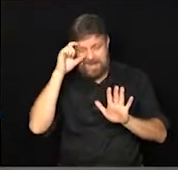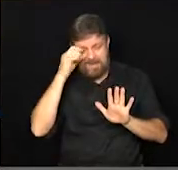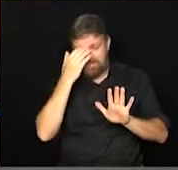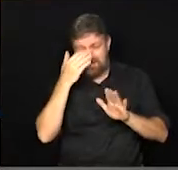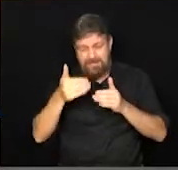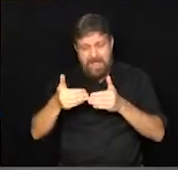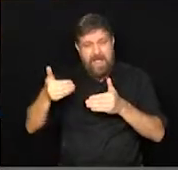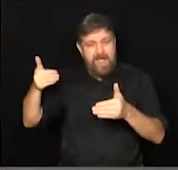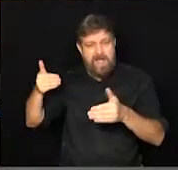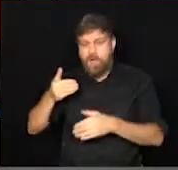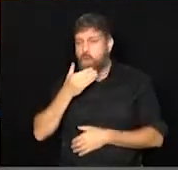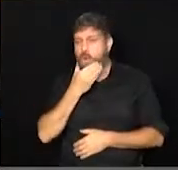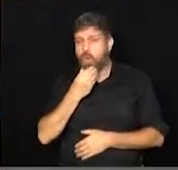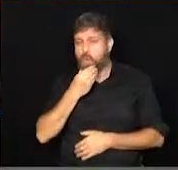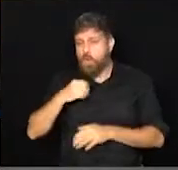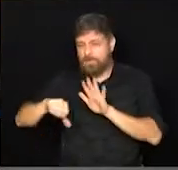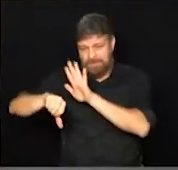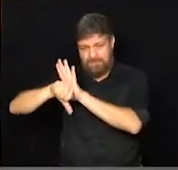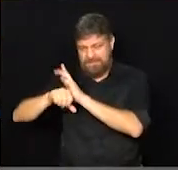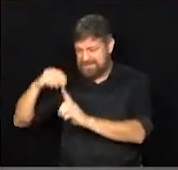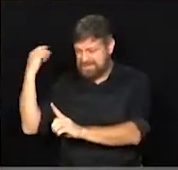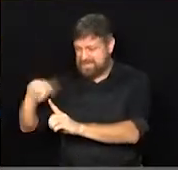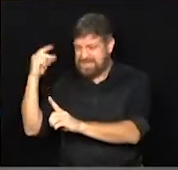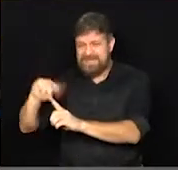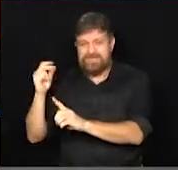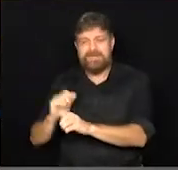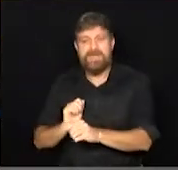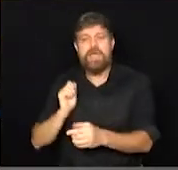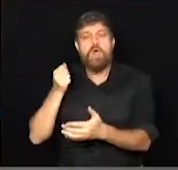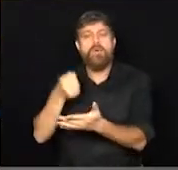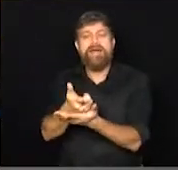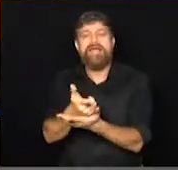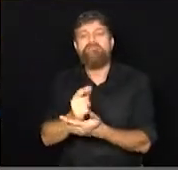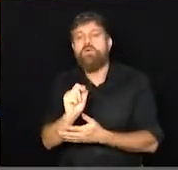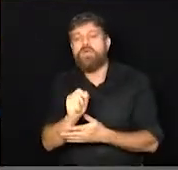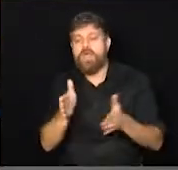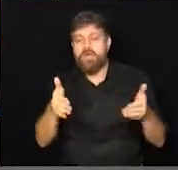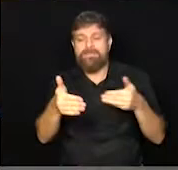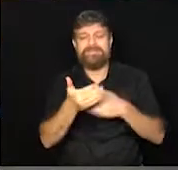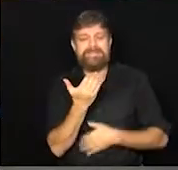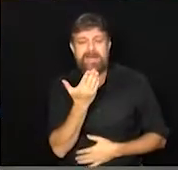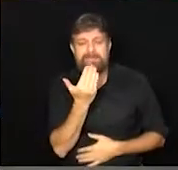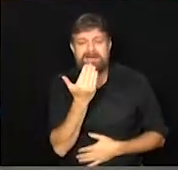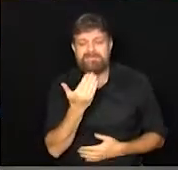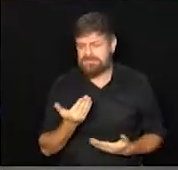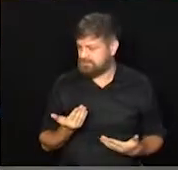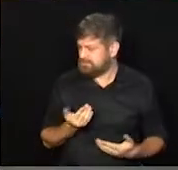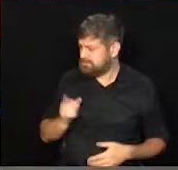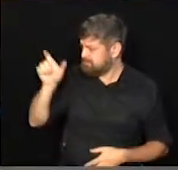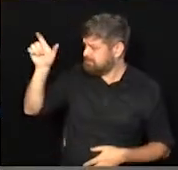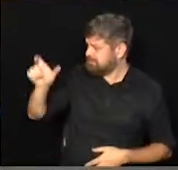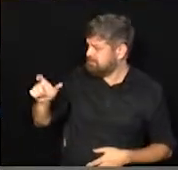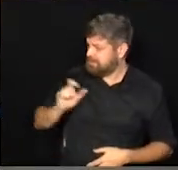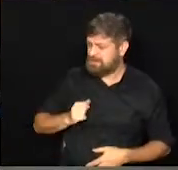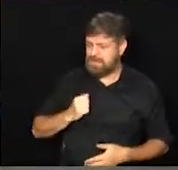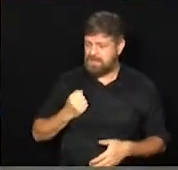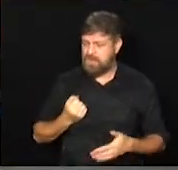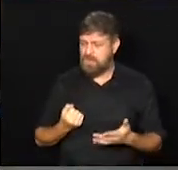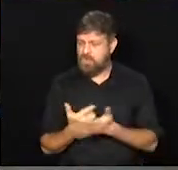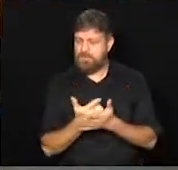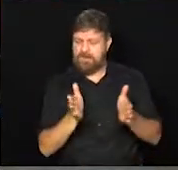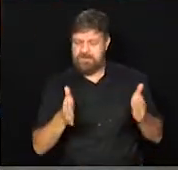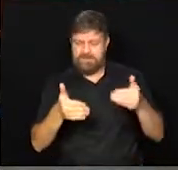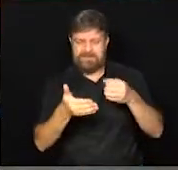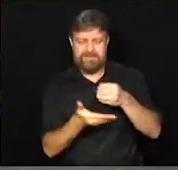agressor, ele pagava uma cesta básica. Só que, ao pagar uma cesta básica, vejam, ele vai pagar uma cesta básica para o Estado, mas a cesta básica